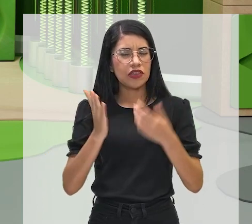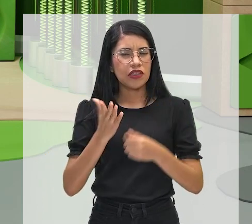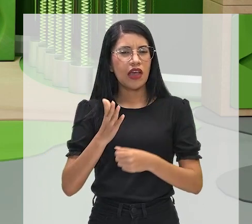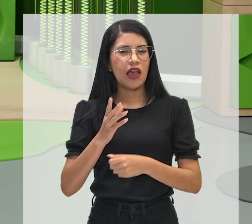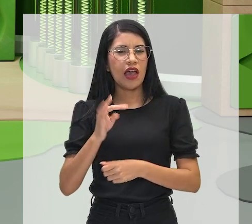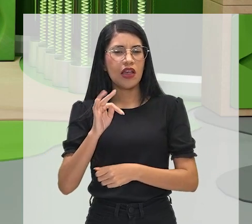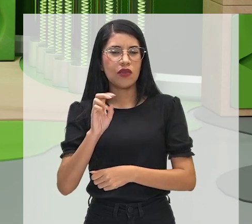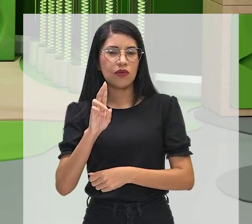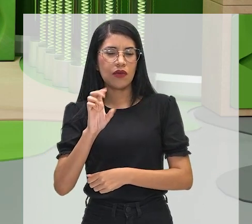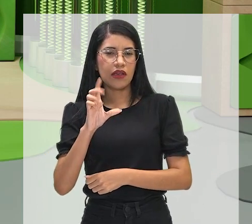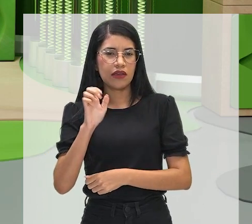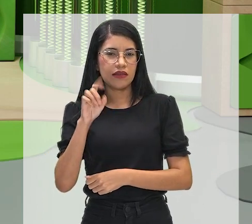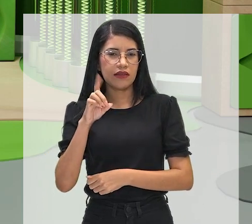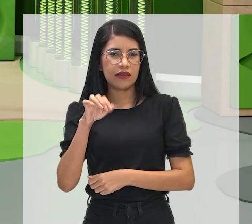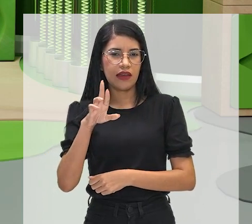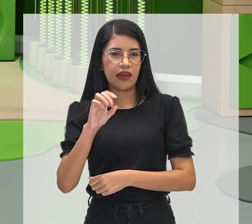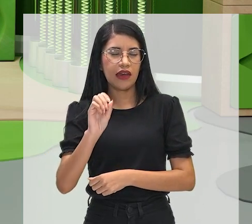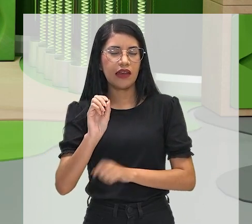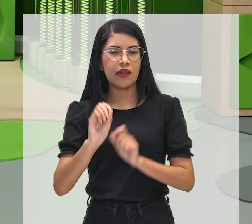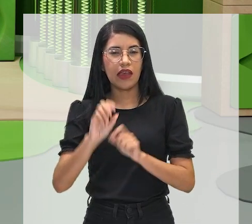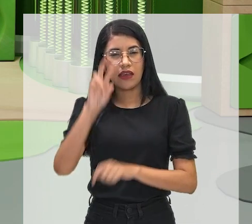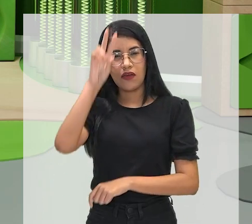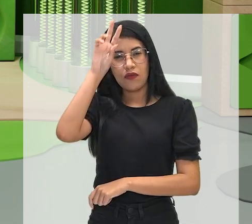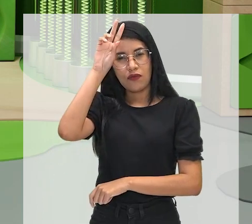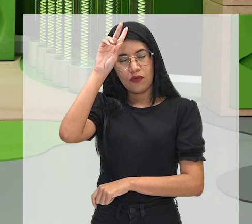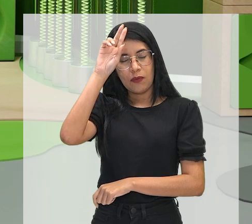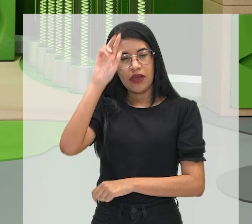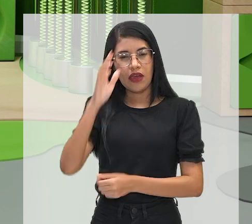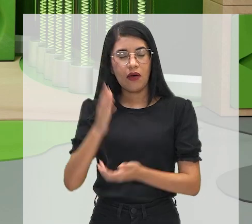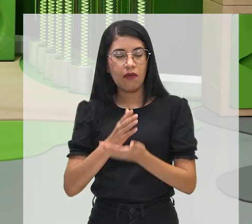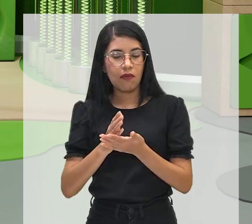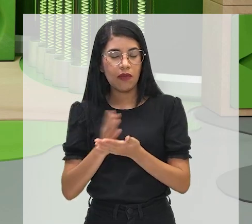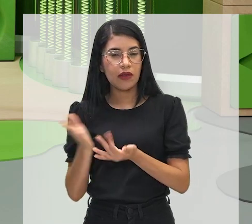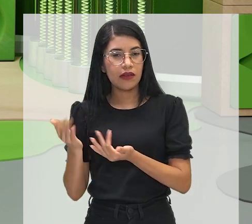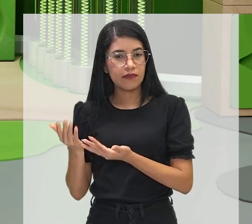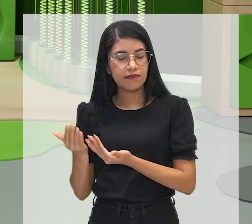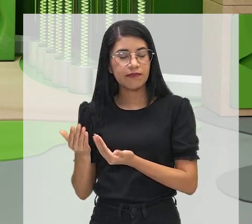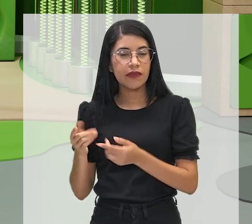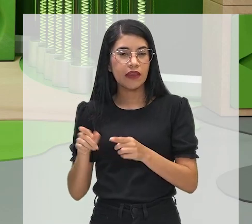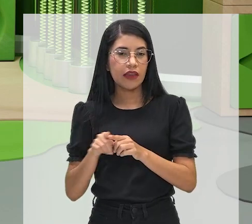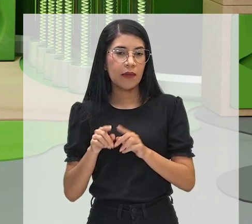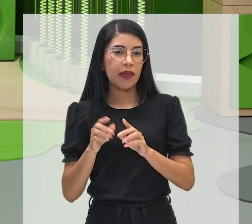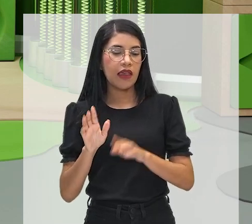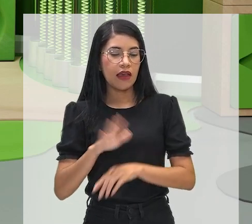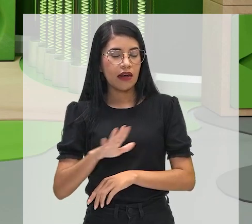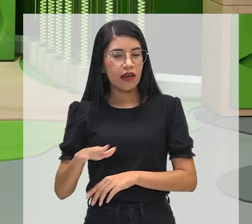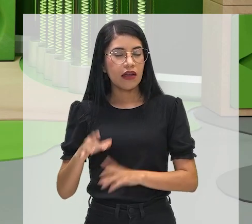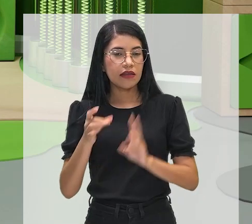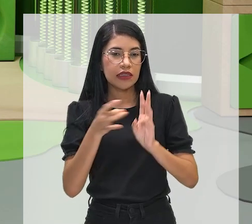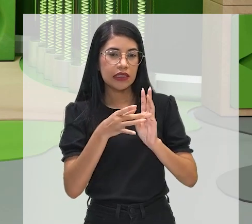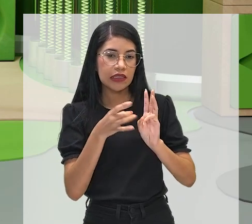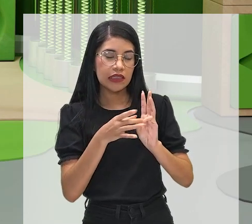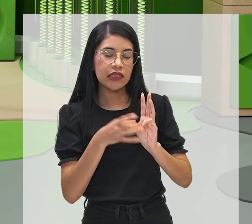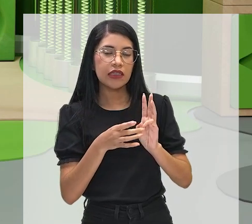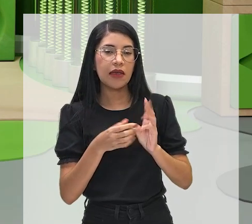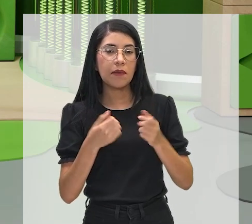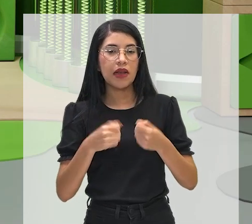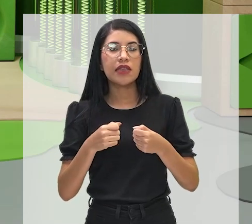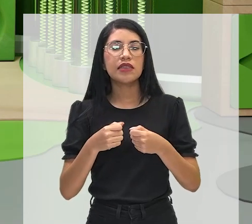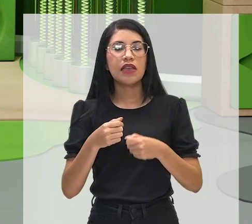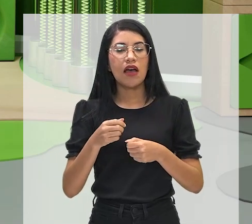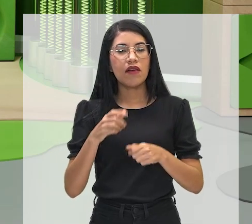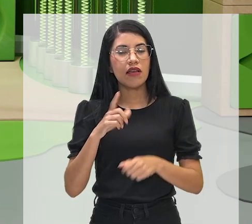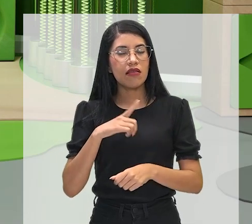no ritual da tucandeira, onde algumas crianças, adolescentes indígenas, né, têm que passar por aquele ritual. Em